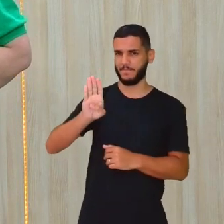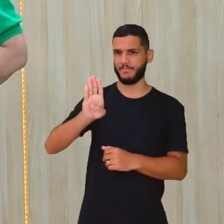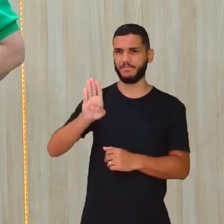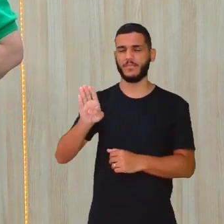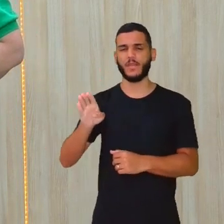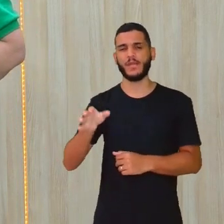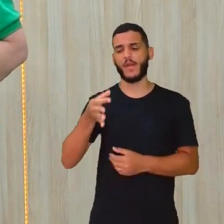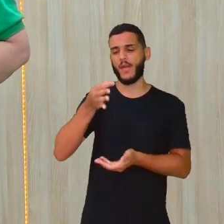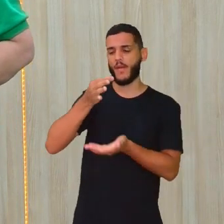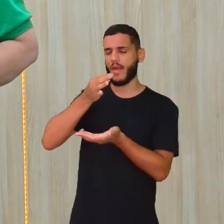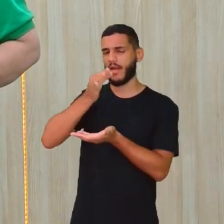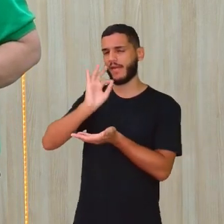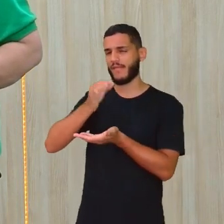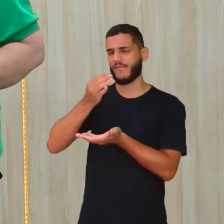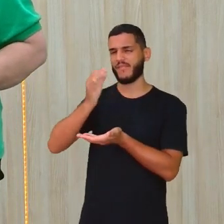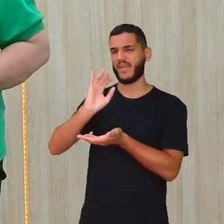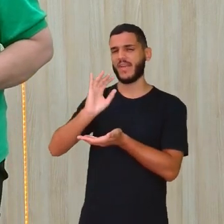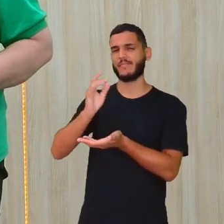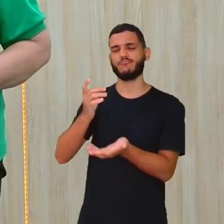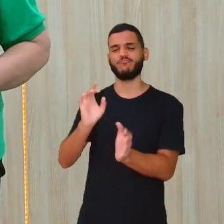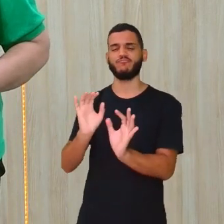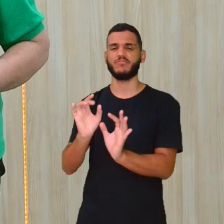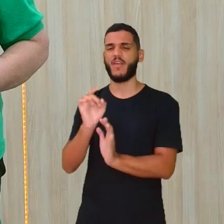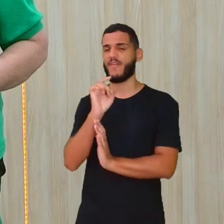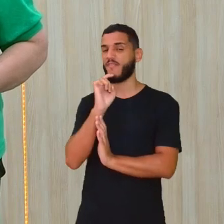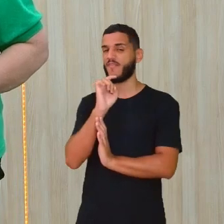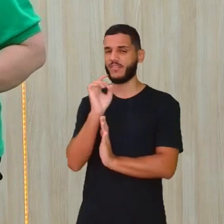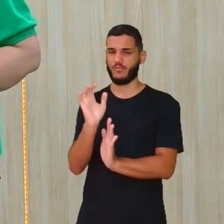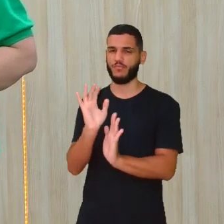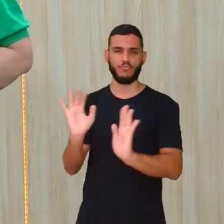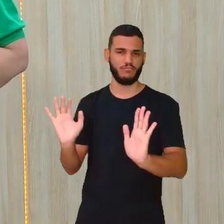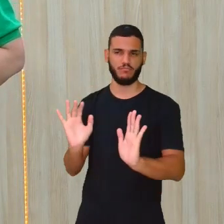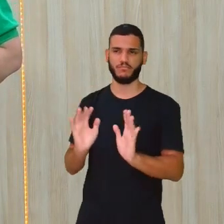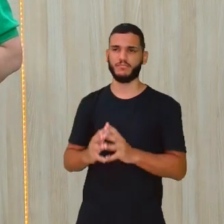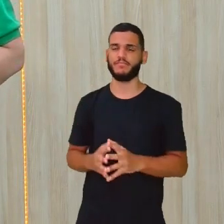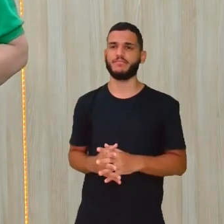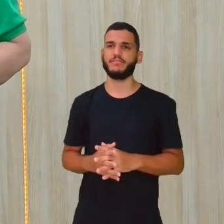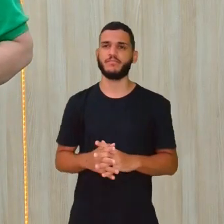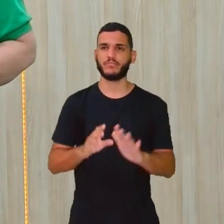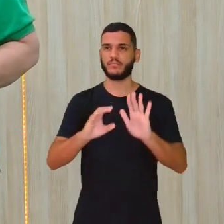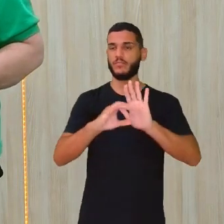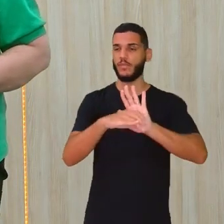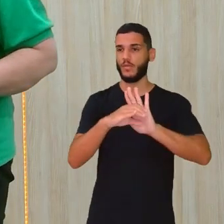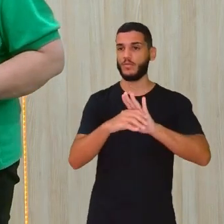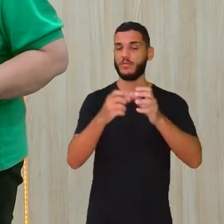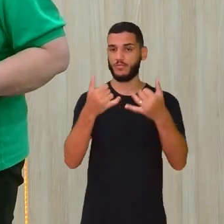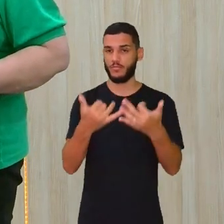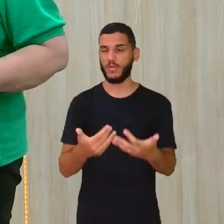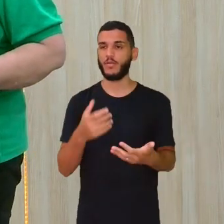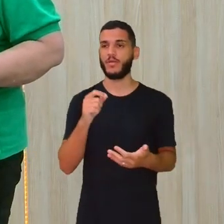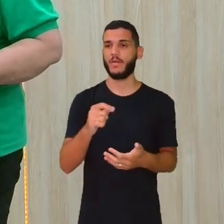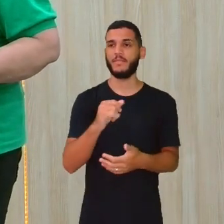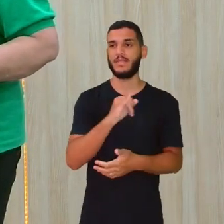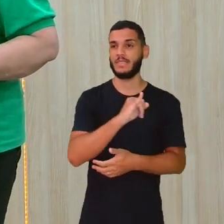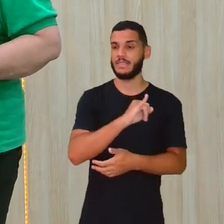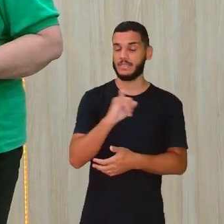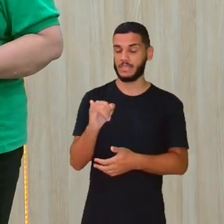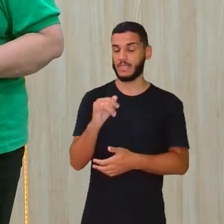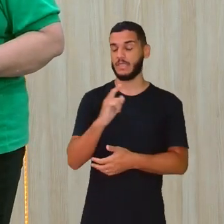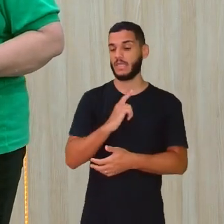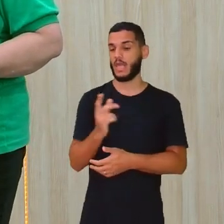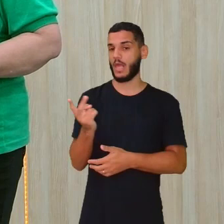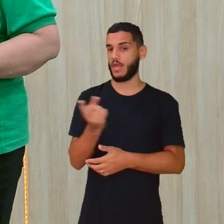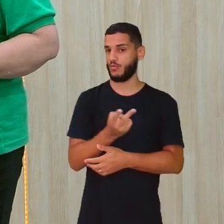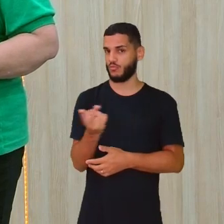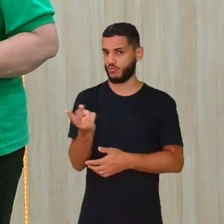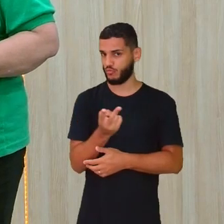linhas, ele está frio. Olha o que o conceito de calor vai me dizer. Se eu pegar essas duas